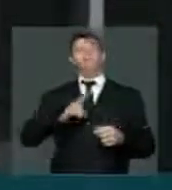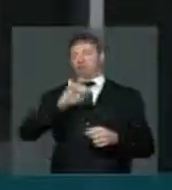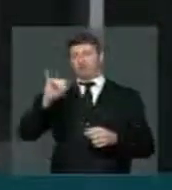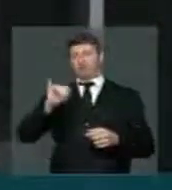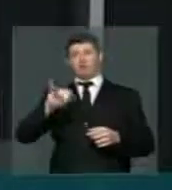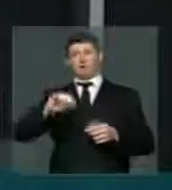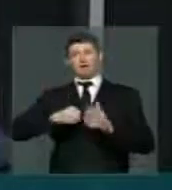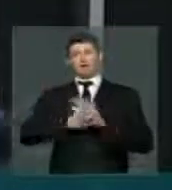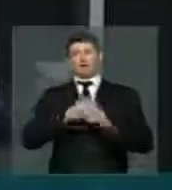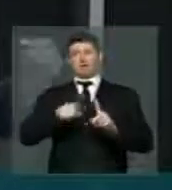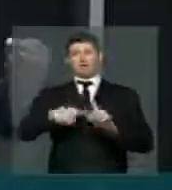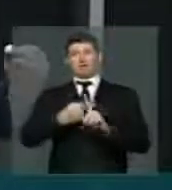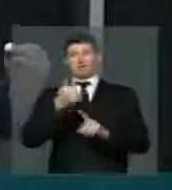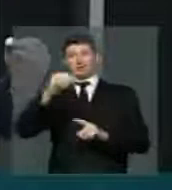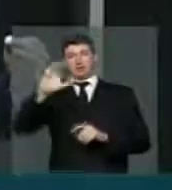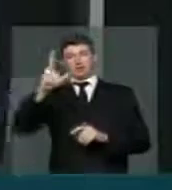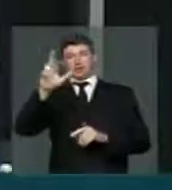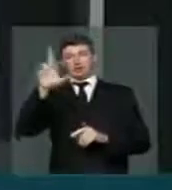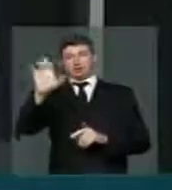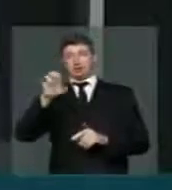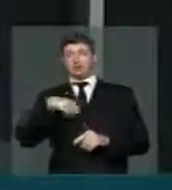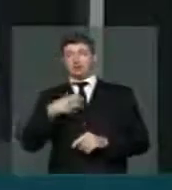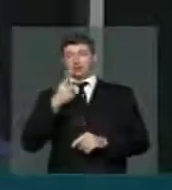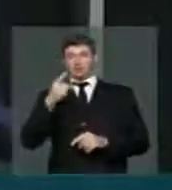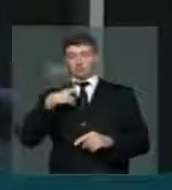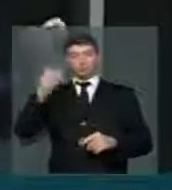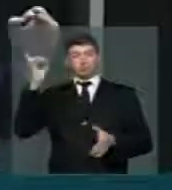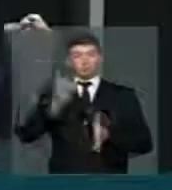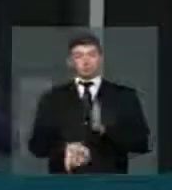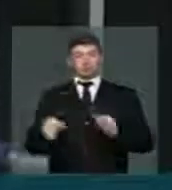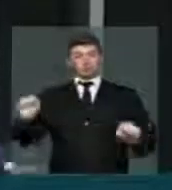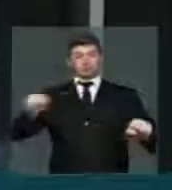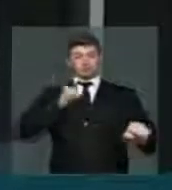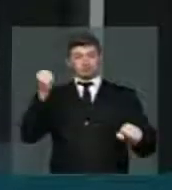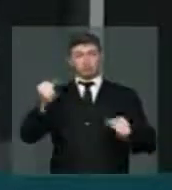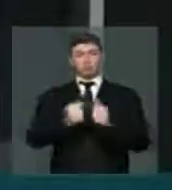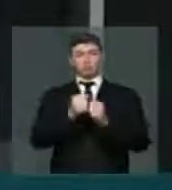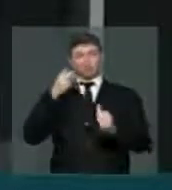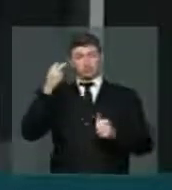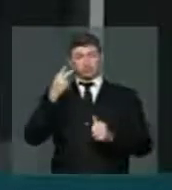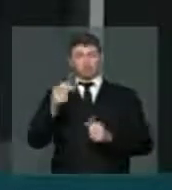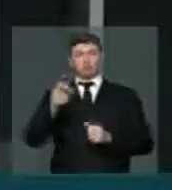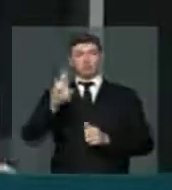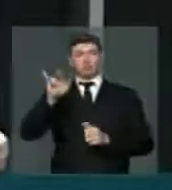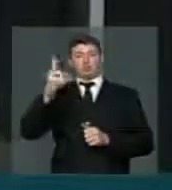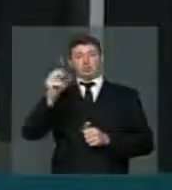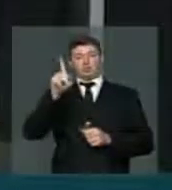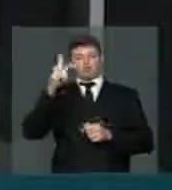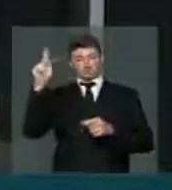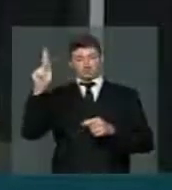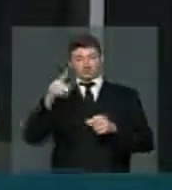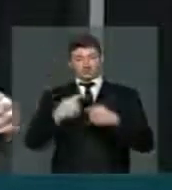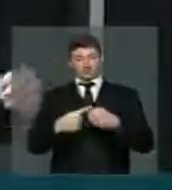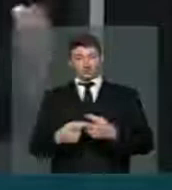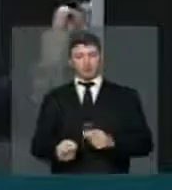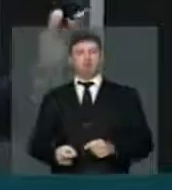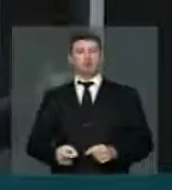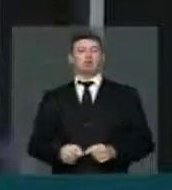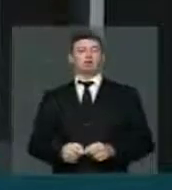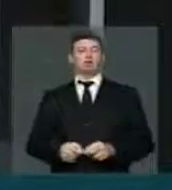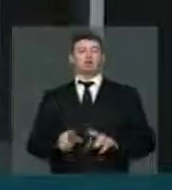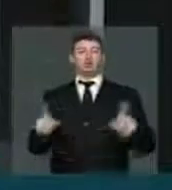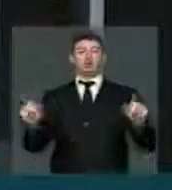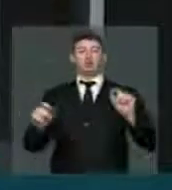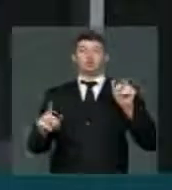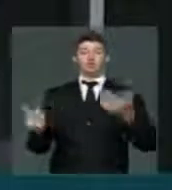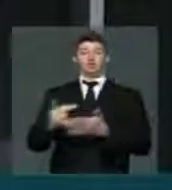mais 10 creches. Então eu quero aqui deixar meu registro de repúdio, juntamente com o vereador Binho, representante daquele município, diferente do